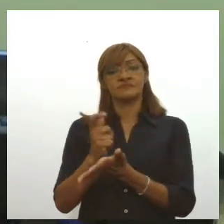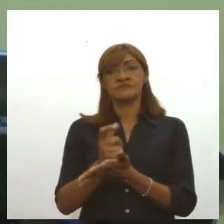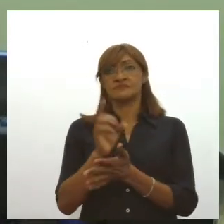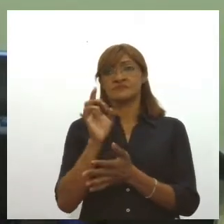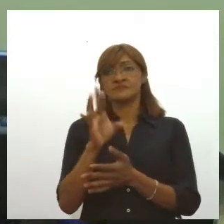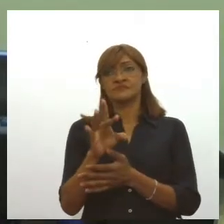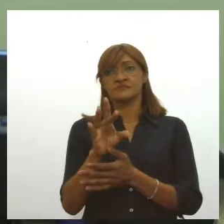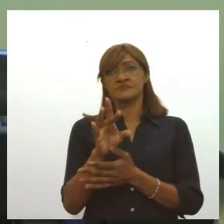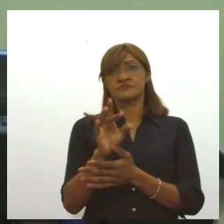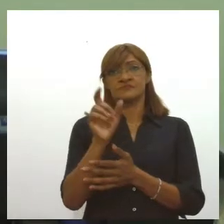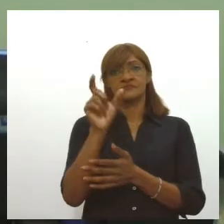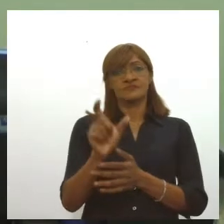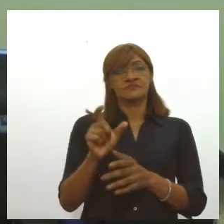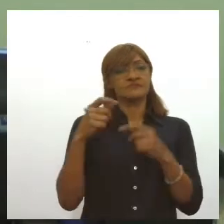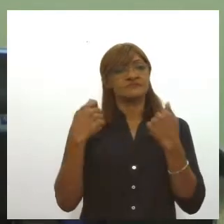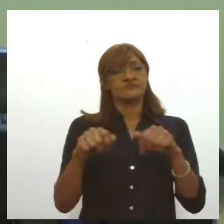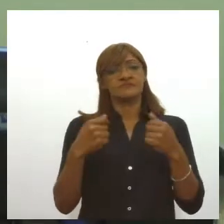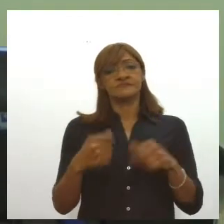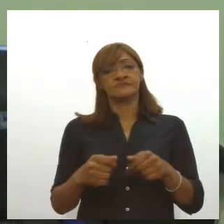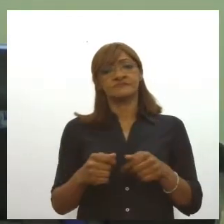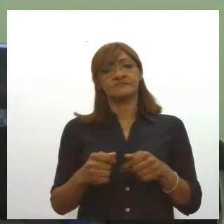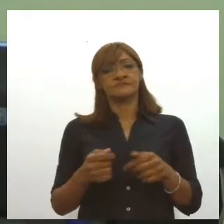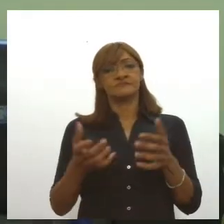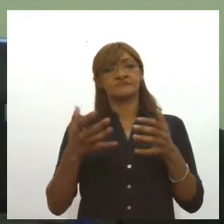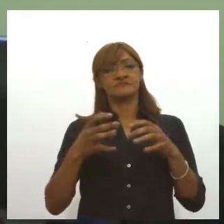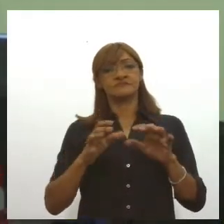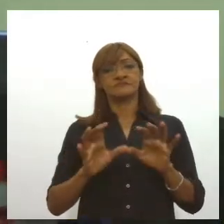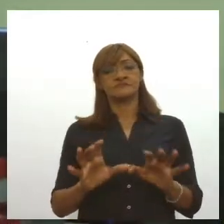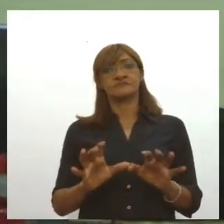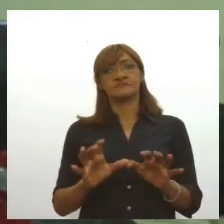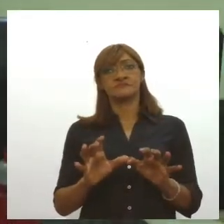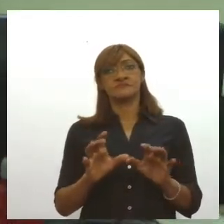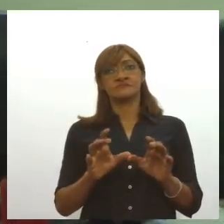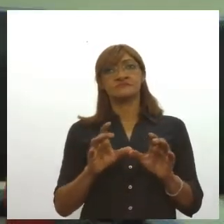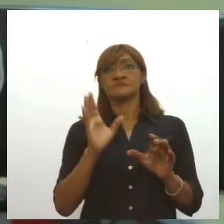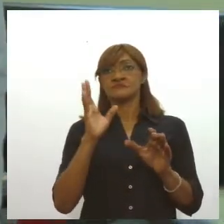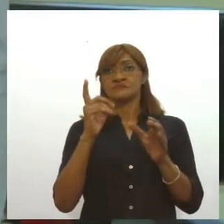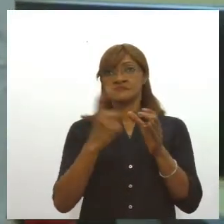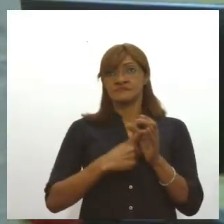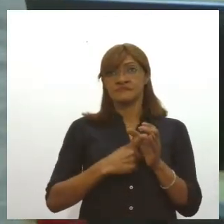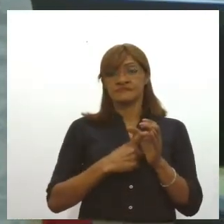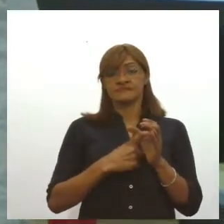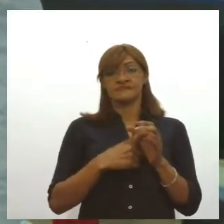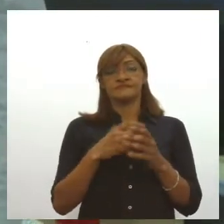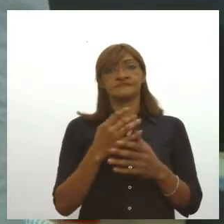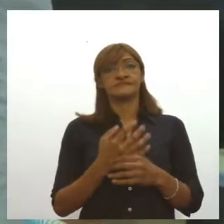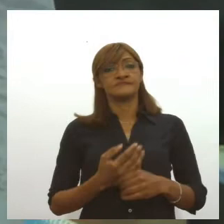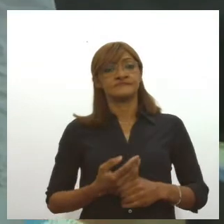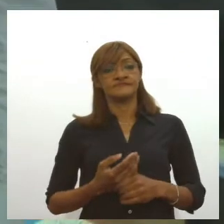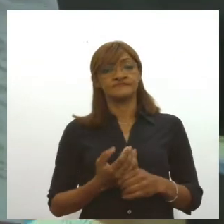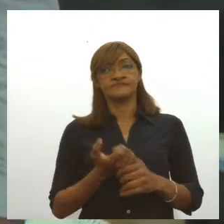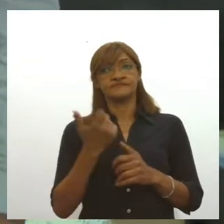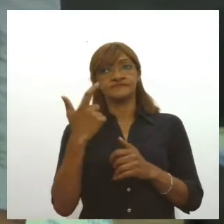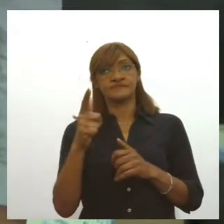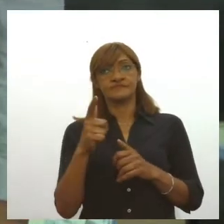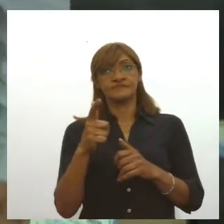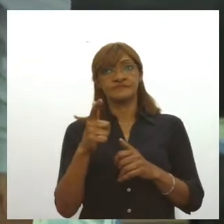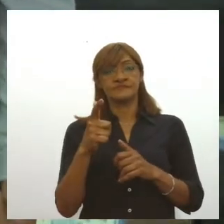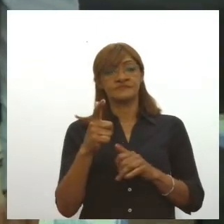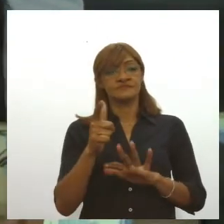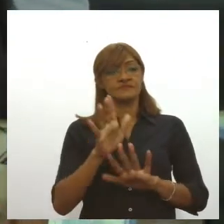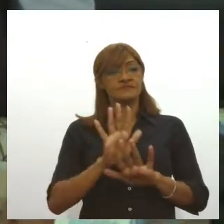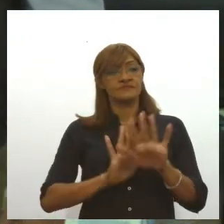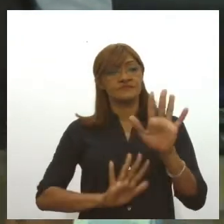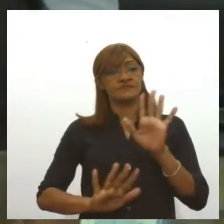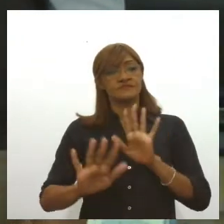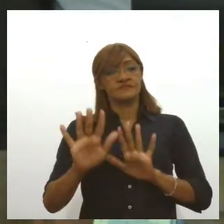não contribua para o fenômeno do superendividamento. Ademais disso, há uma série de cuidados